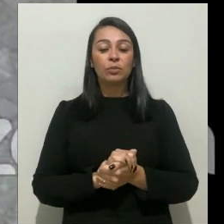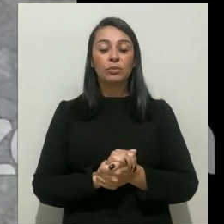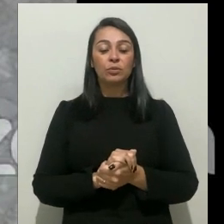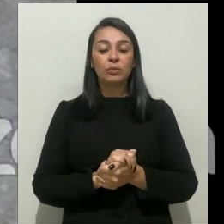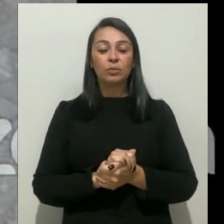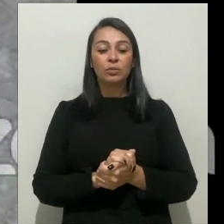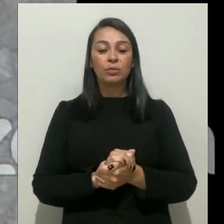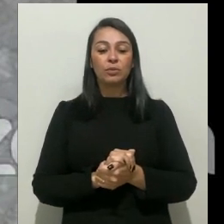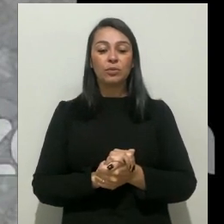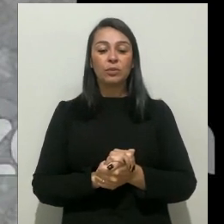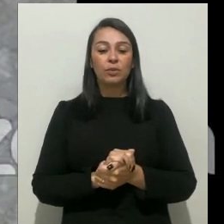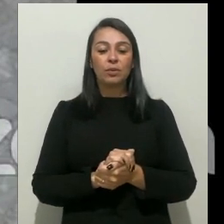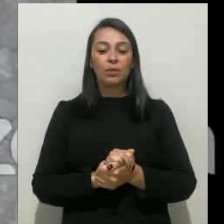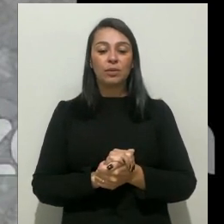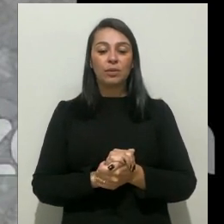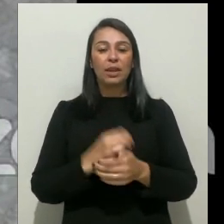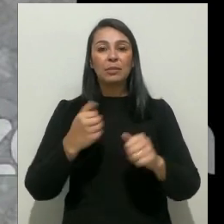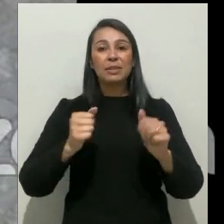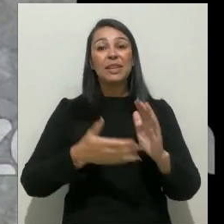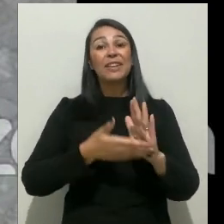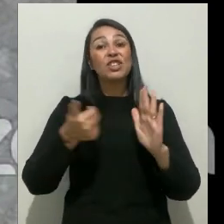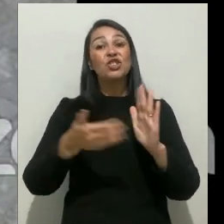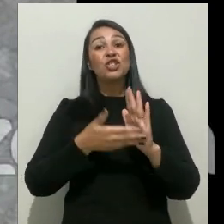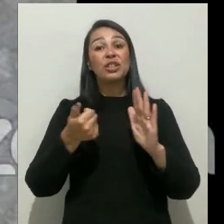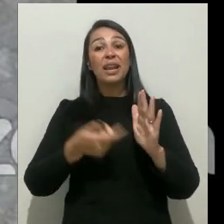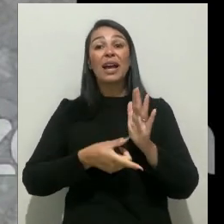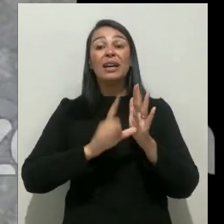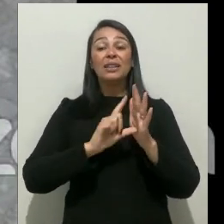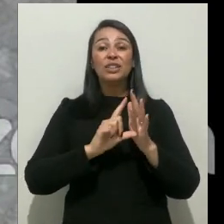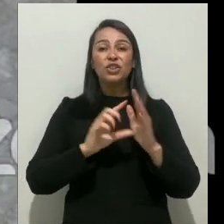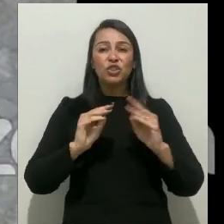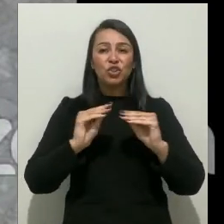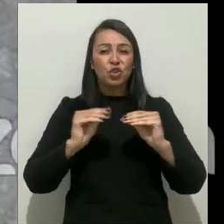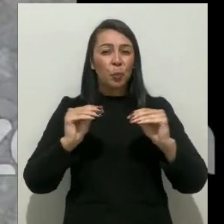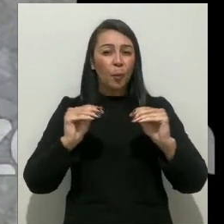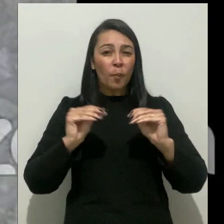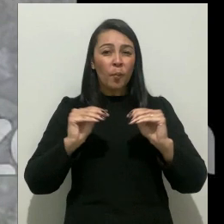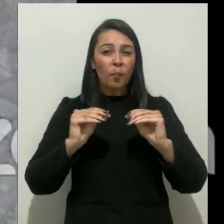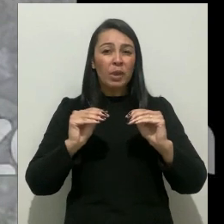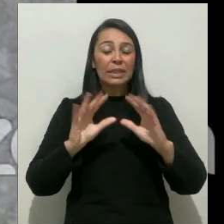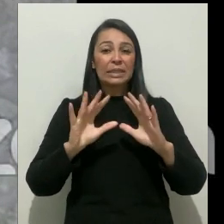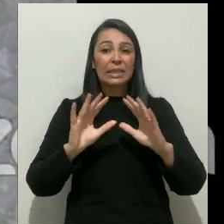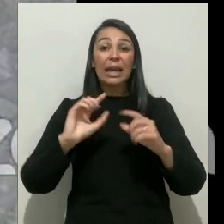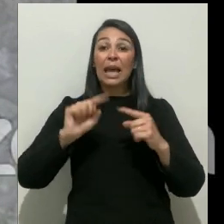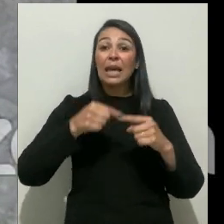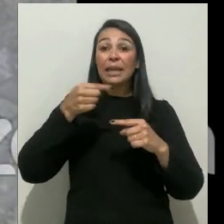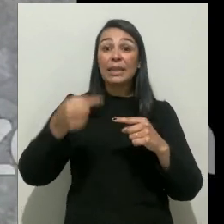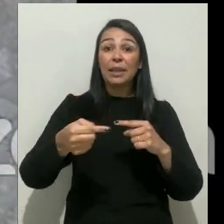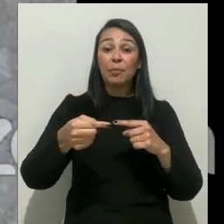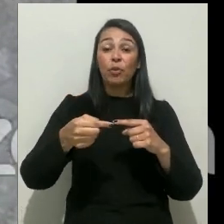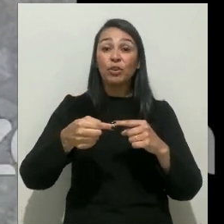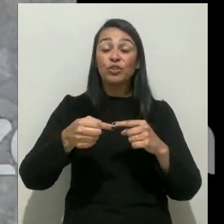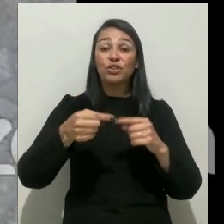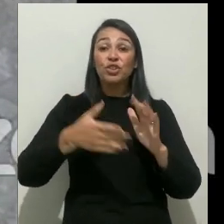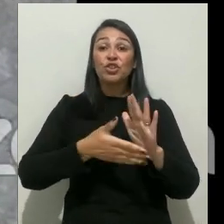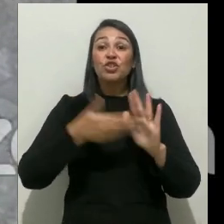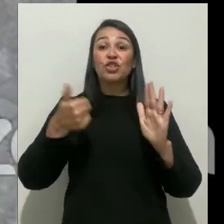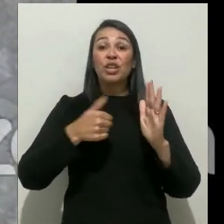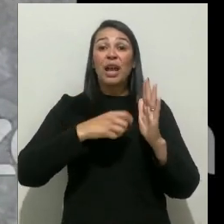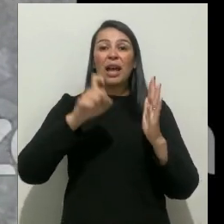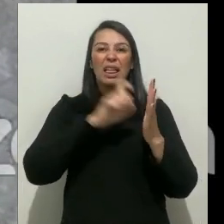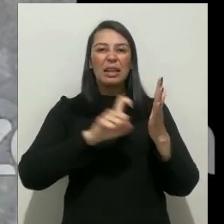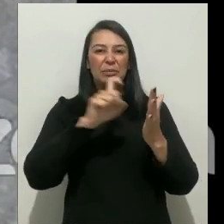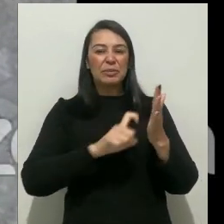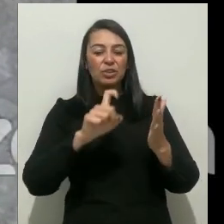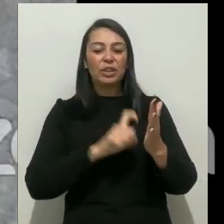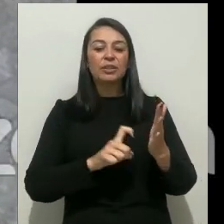ela correndo para tirar a guarda de cimento antes que ela secasse, para depois tirar a pichação.